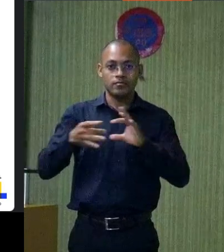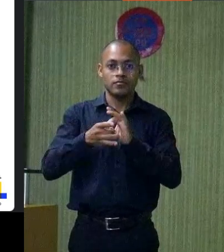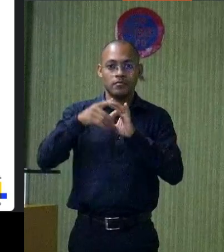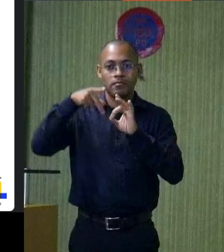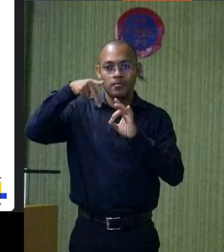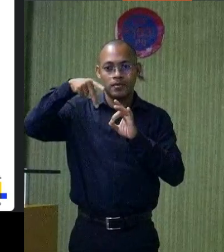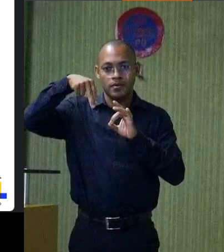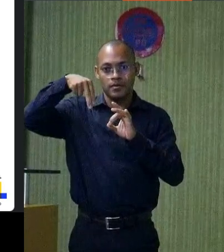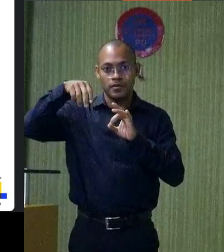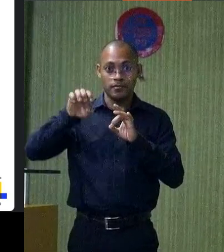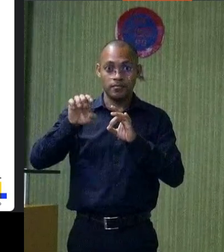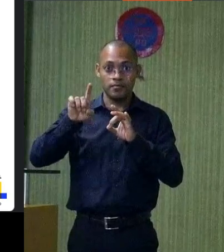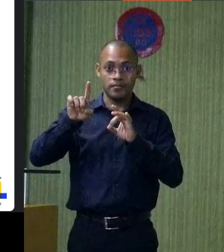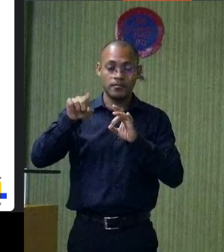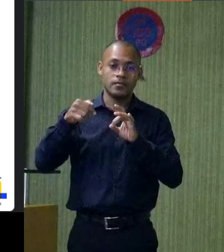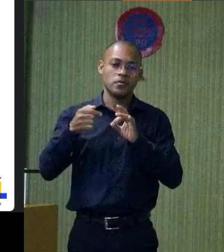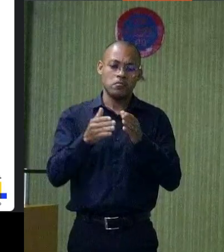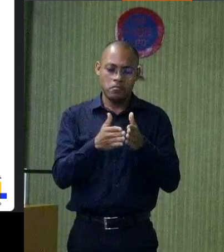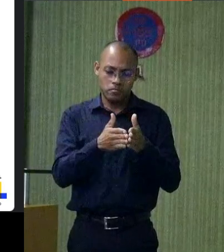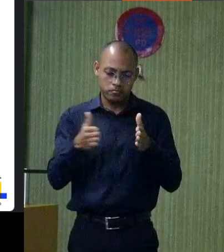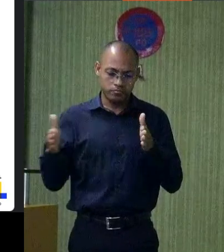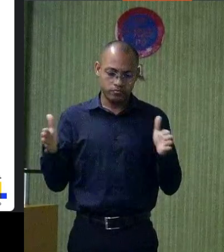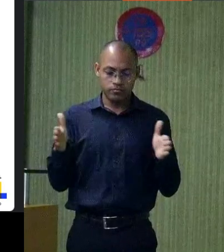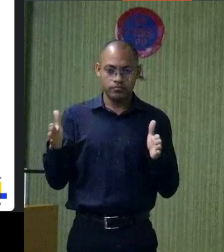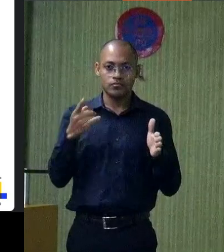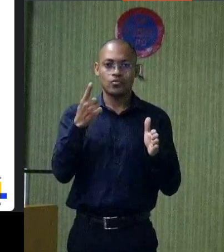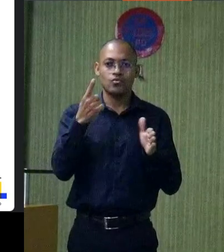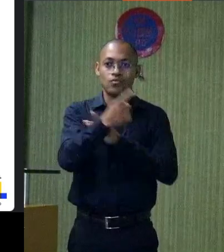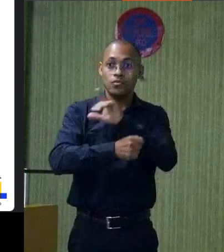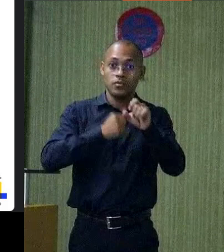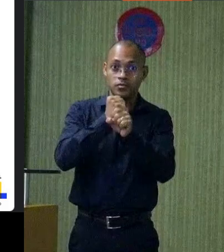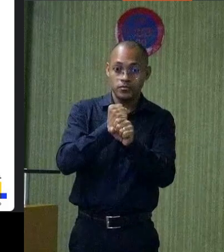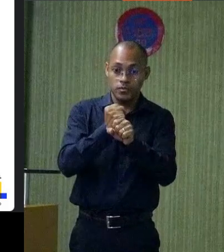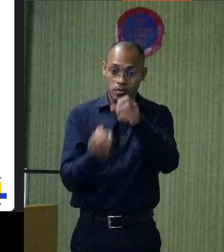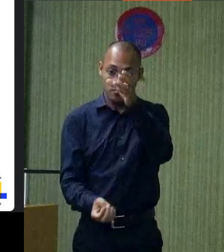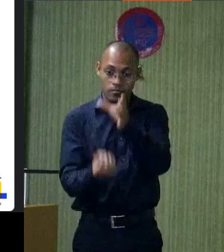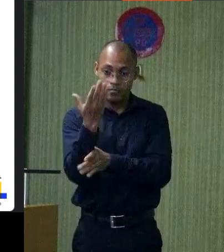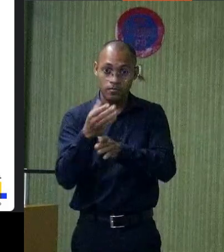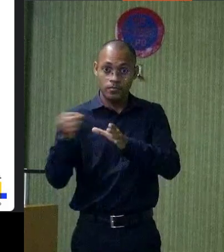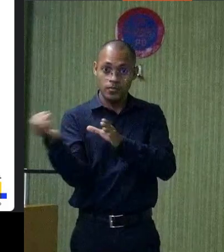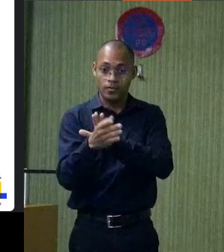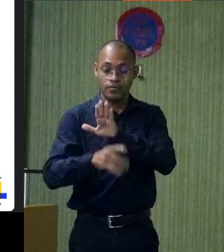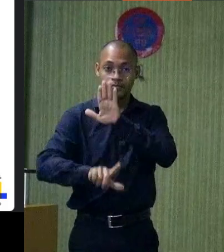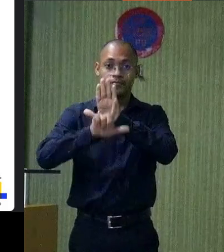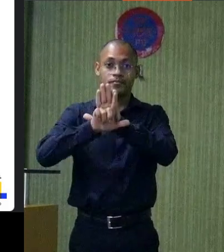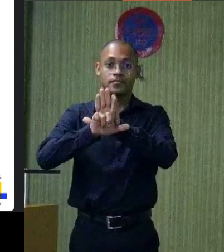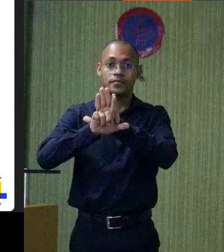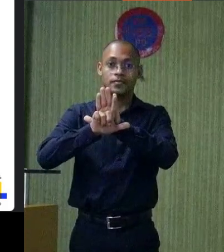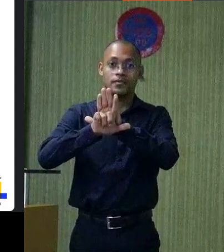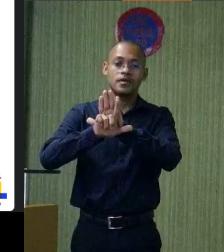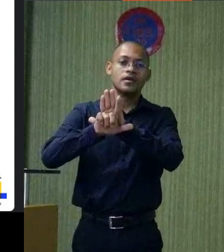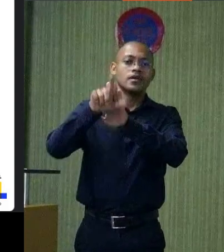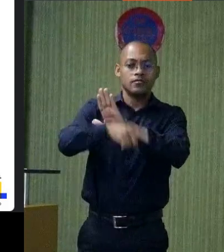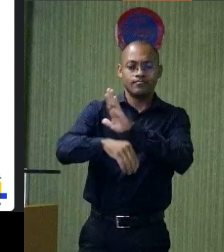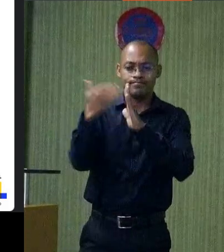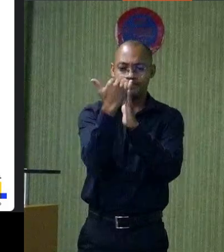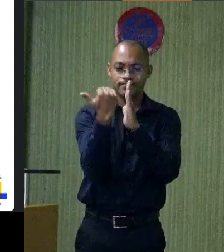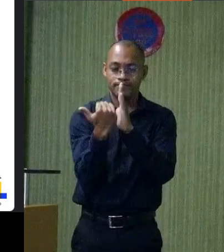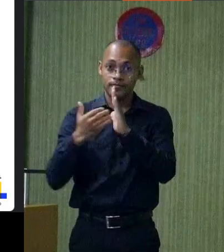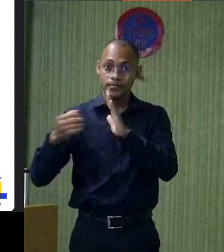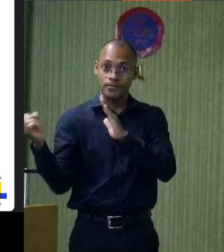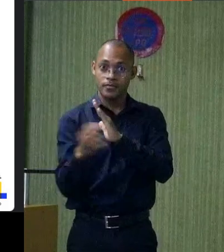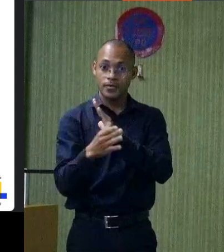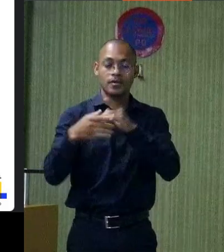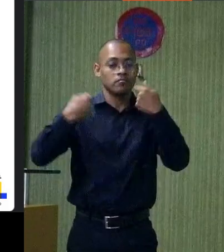uma vez aprovado no prazo de 1 ano né da aprovação da nova lei a elaboração dos planos deve observar também